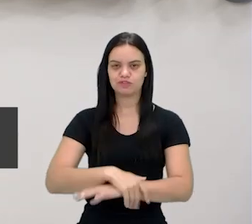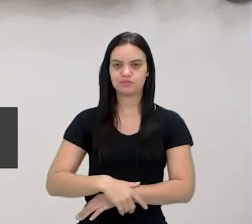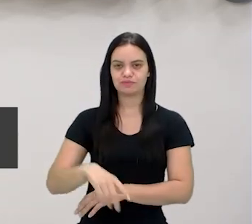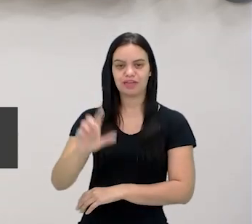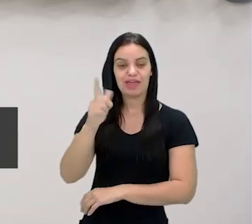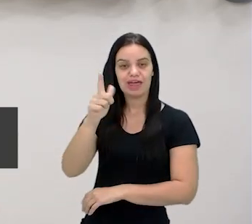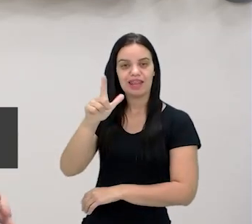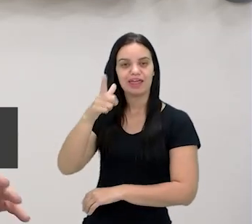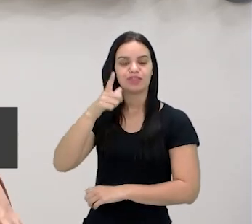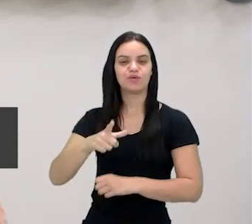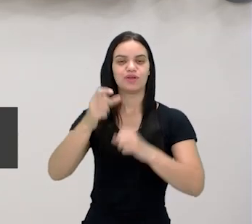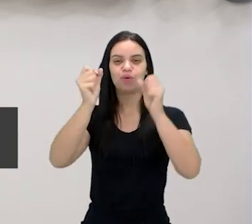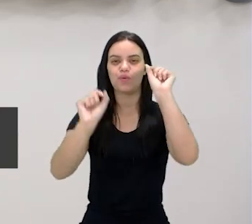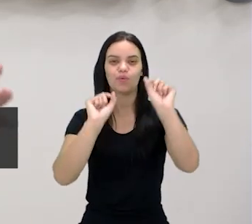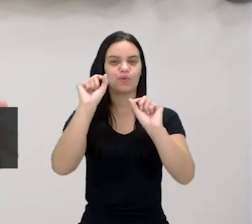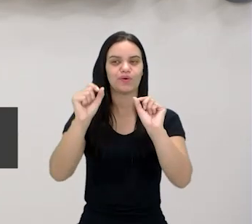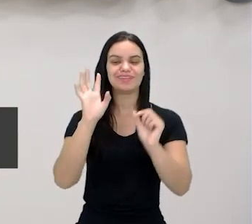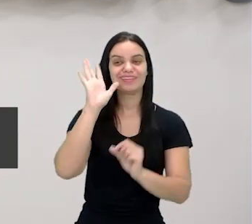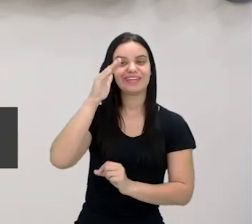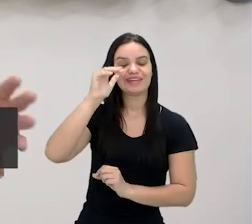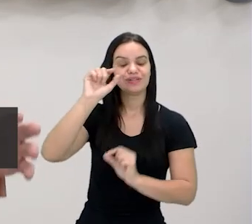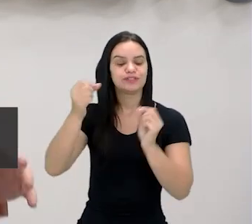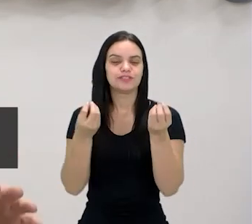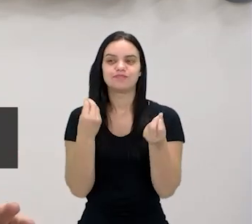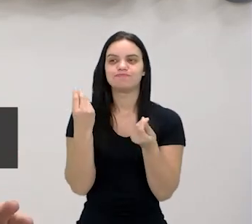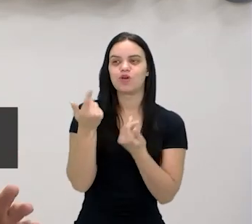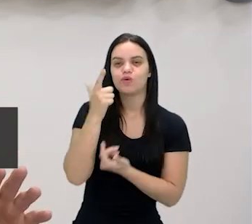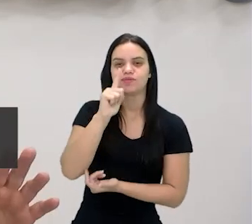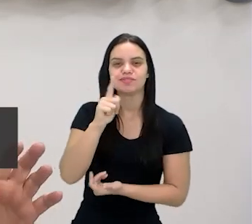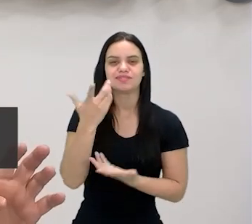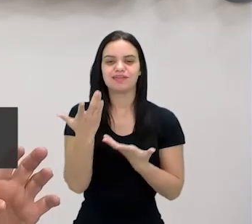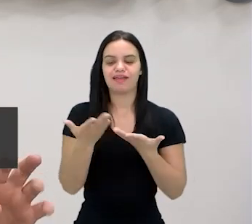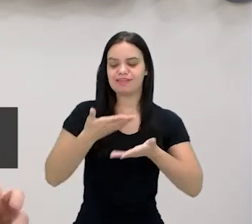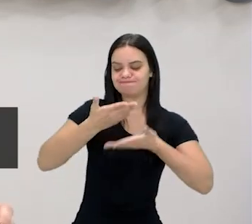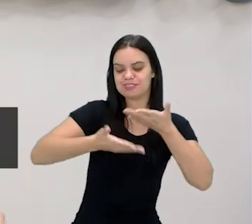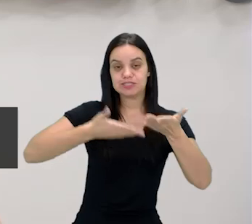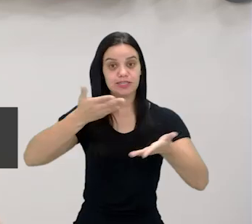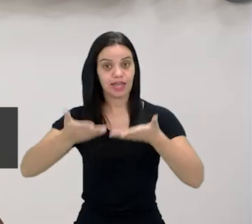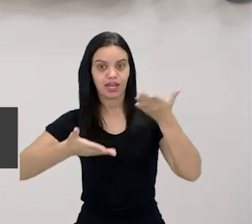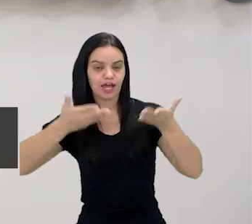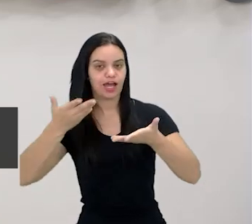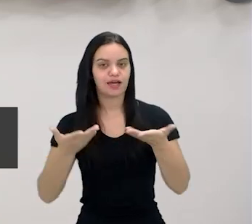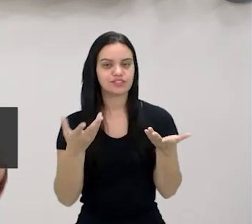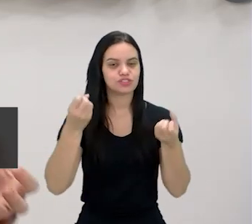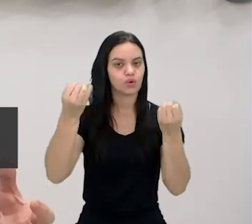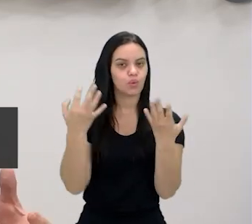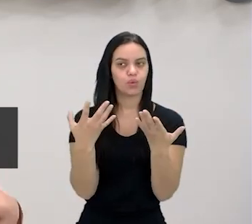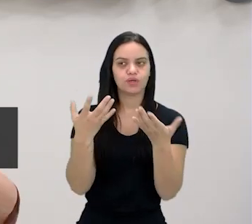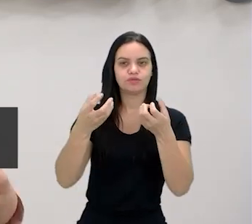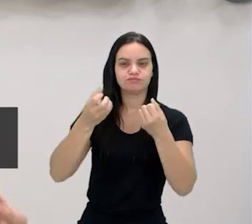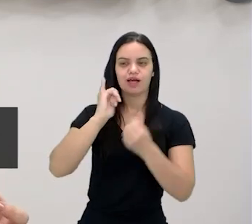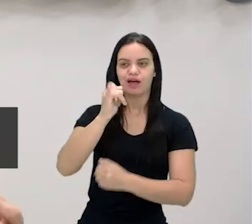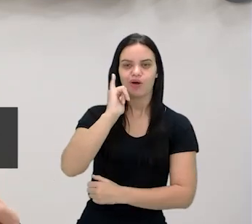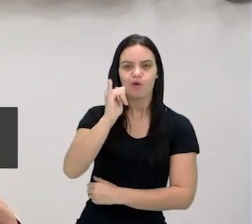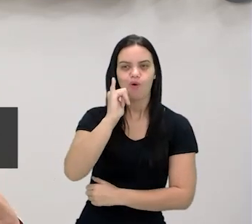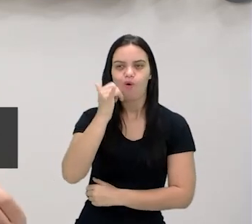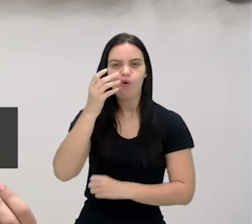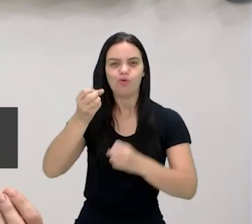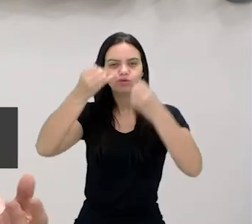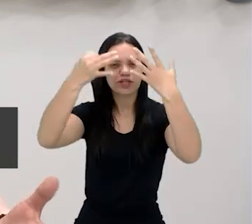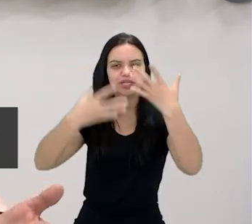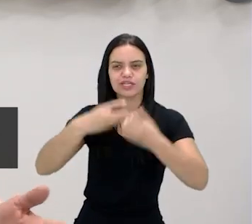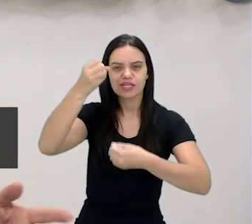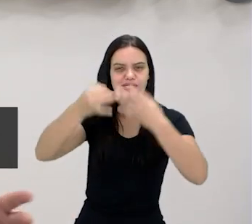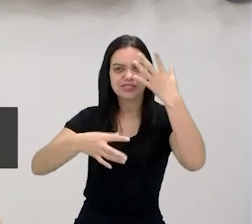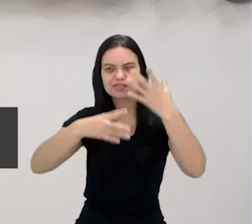tão interessante que ele consegue migrar, transitar, quando ele narra, quando ele descreve o herói